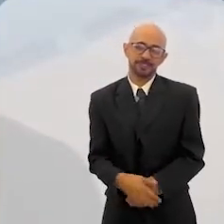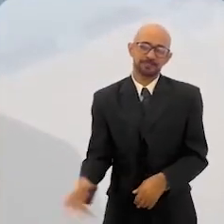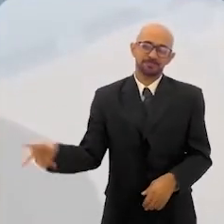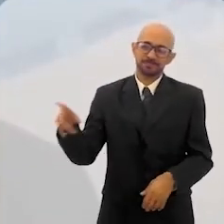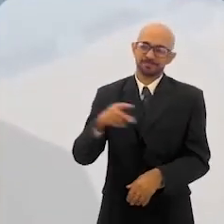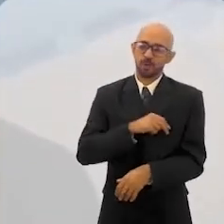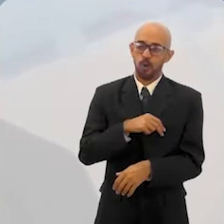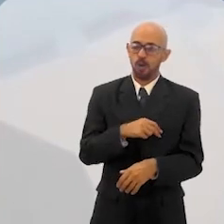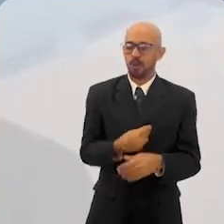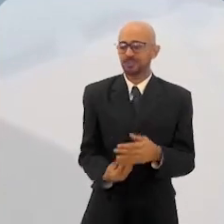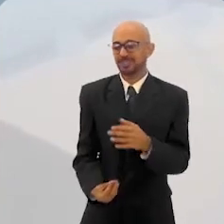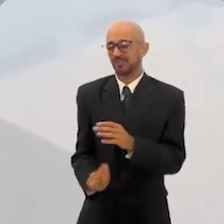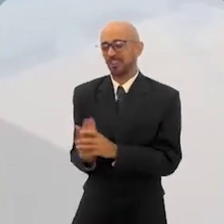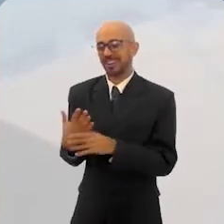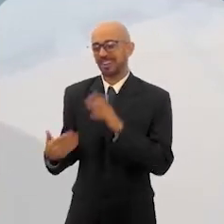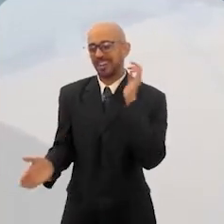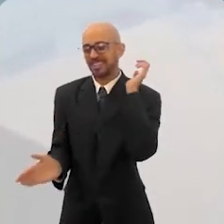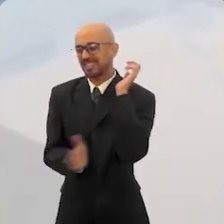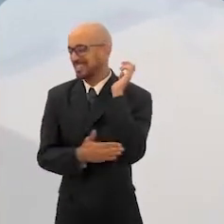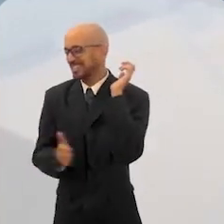E você vai causar ciúme um monte.